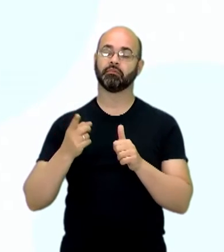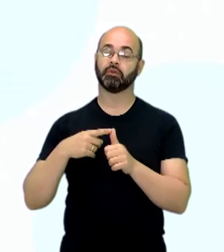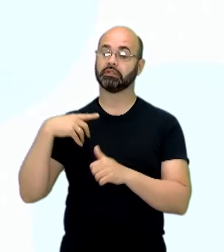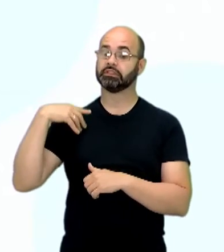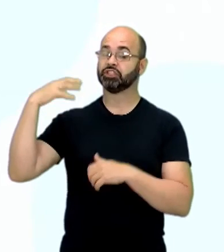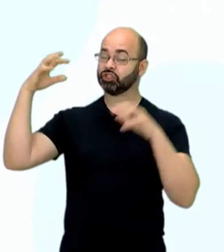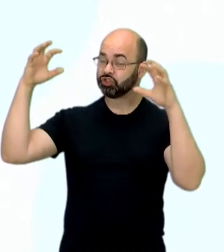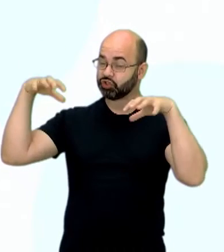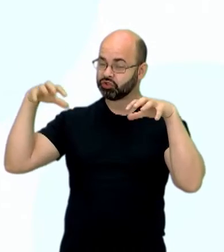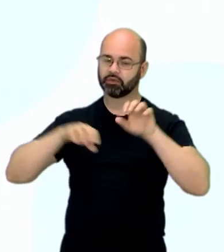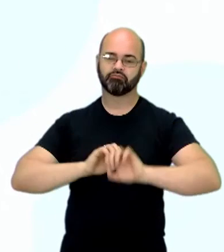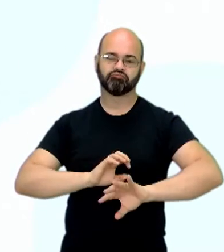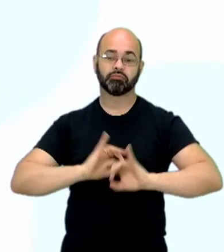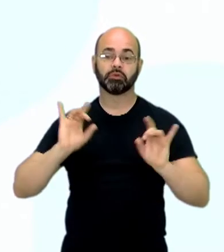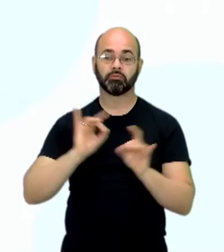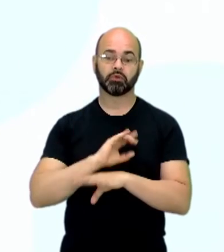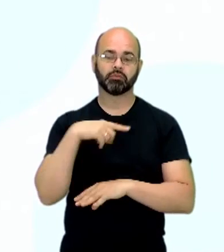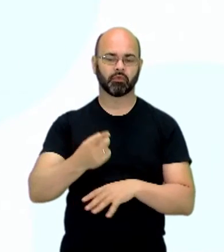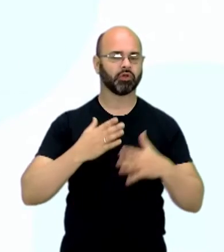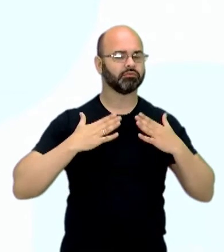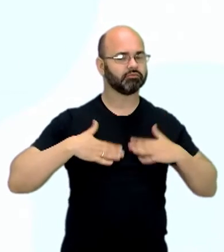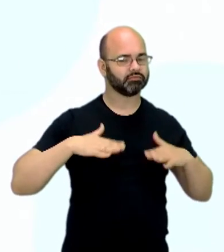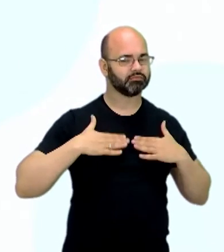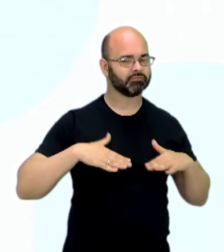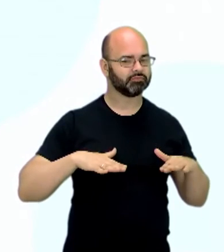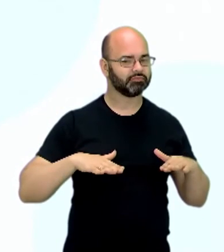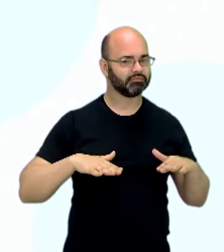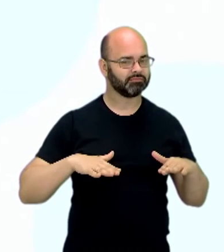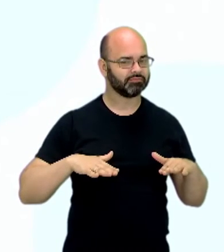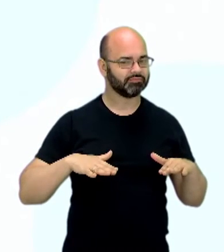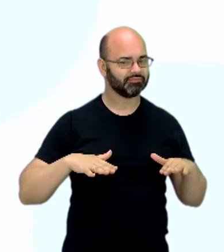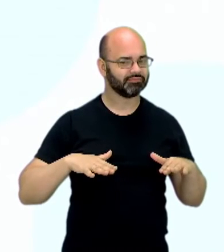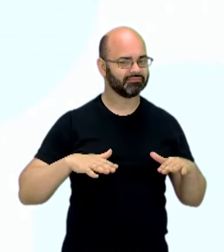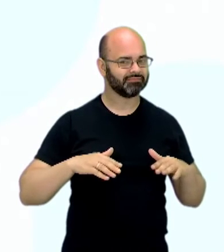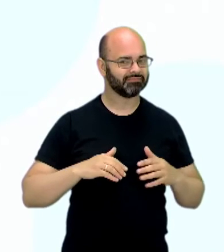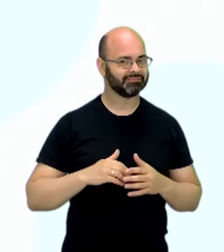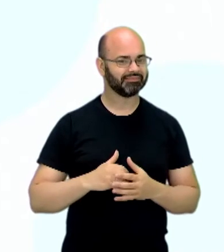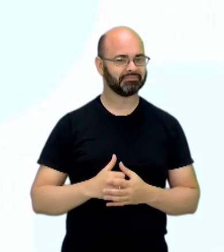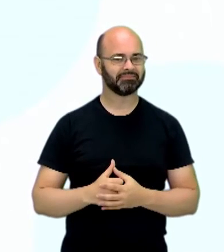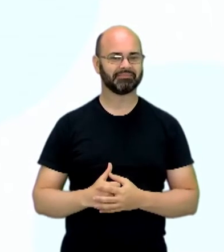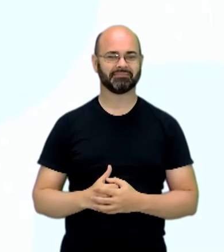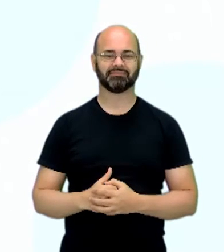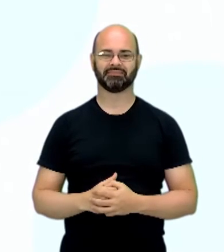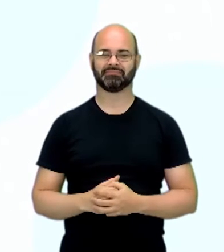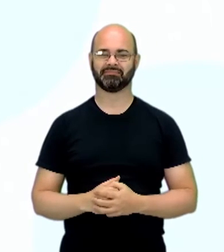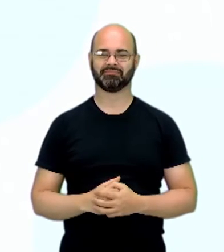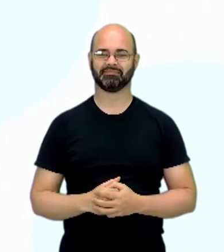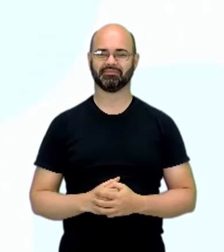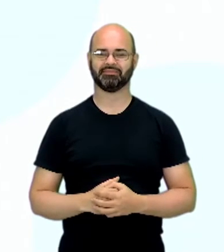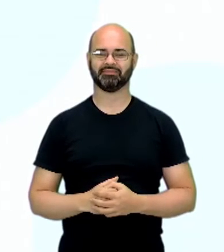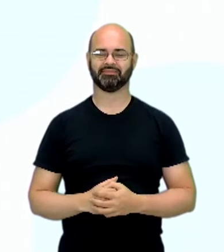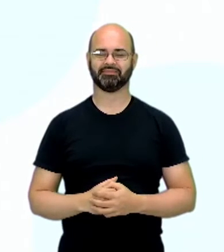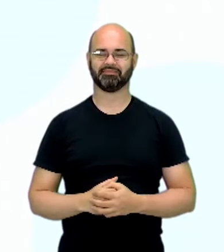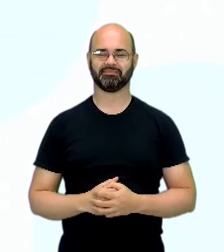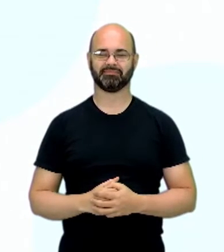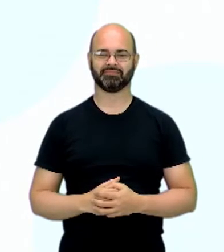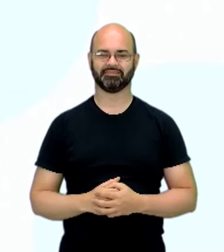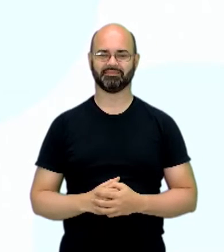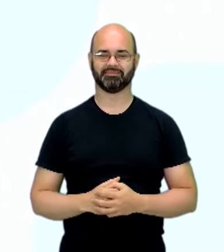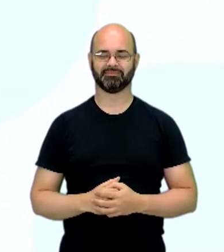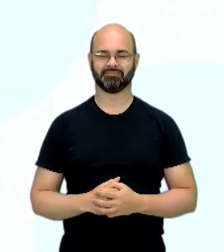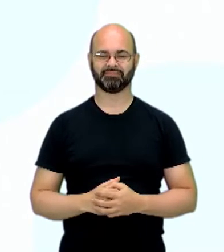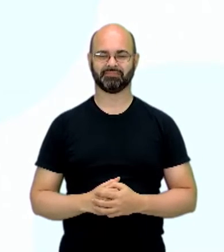the rain. Então, a gente tem aqui essa parte. Porque ajudou que ela relaxasse depois de